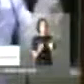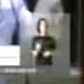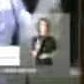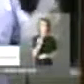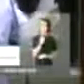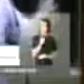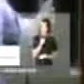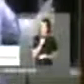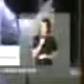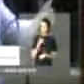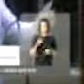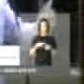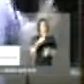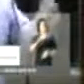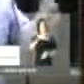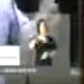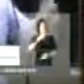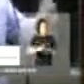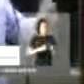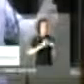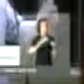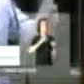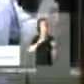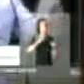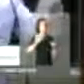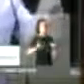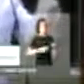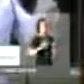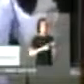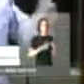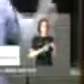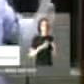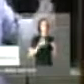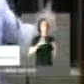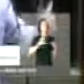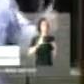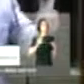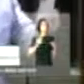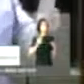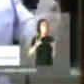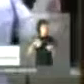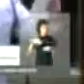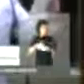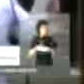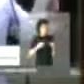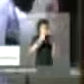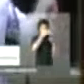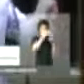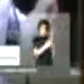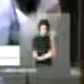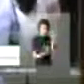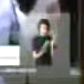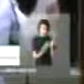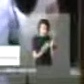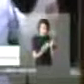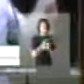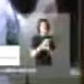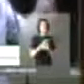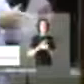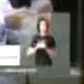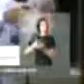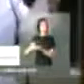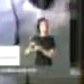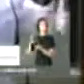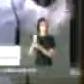esferas penal, civil e eleitoral. Vejam só, doação